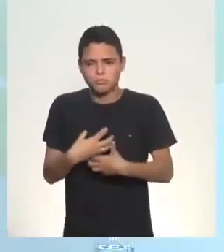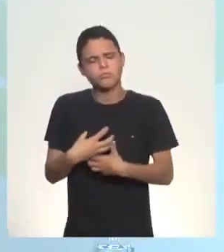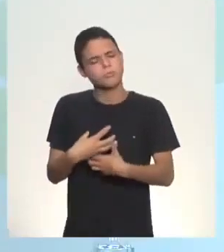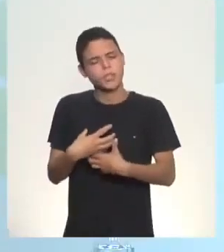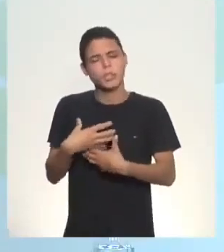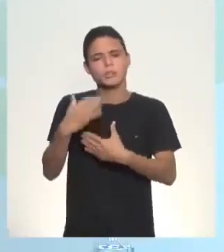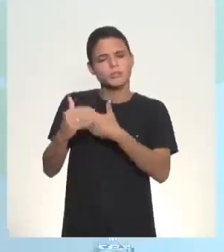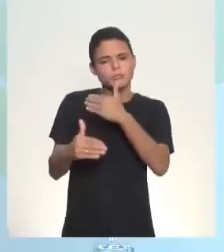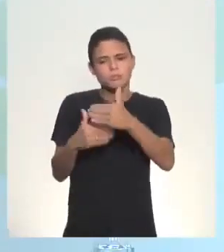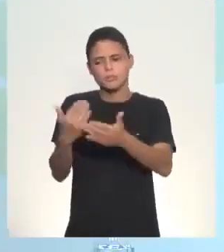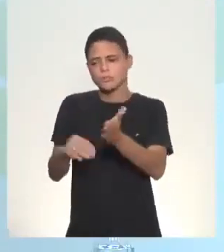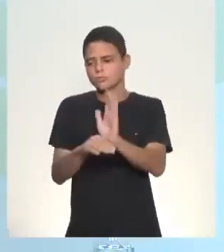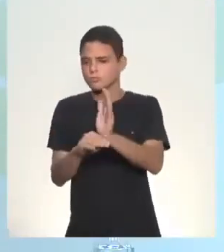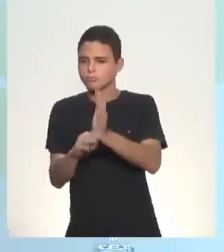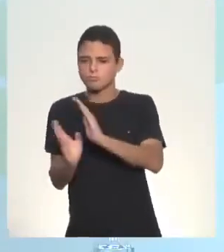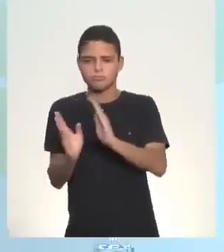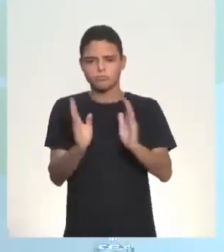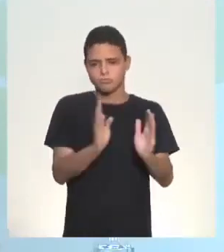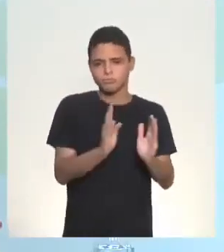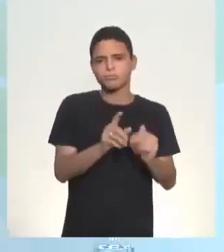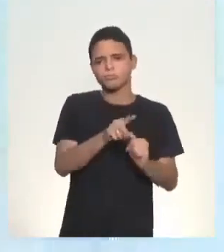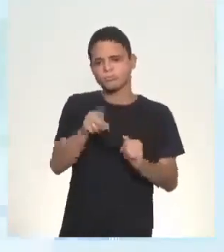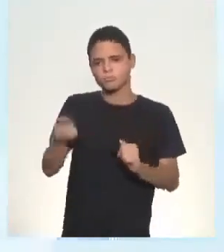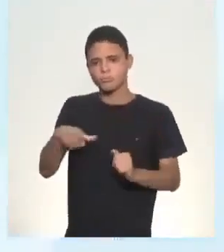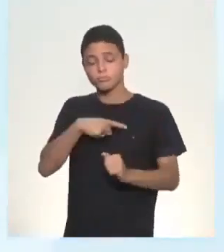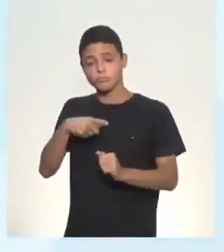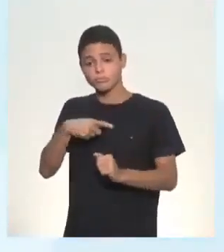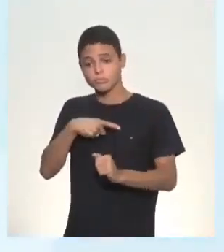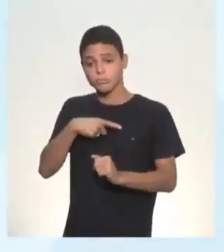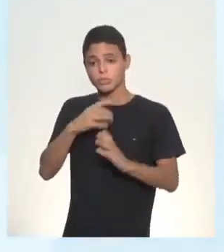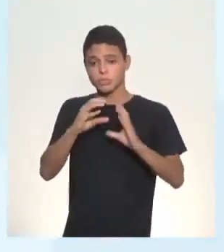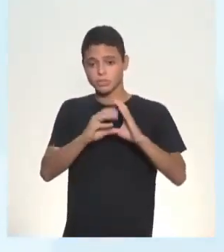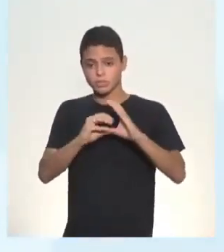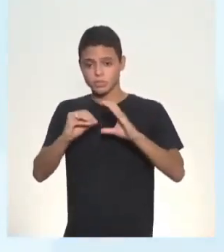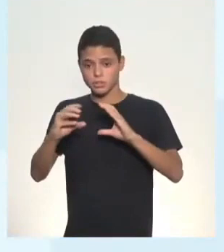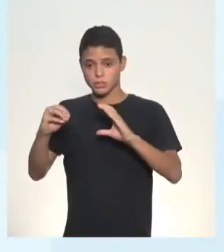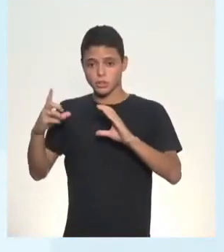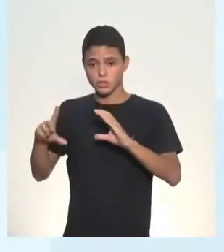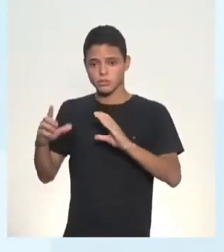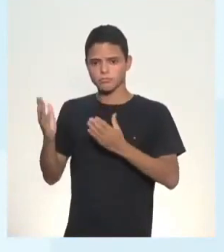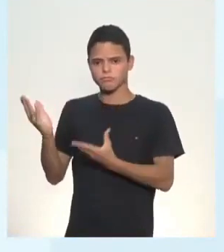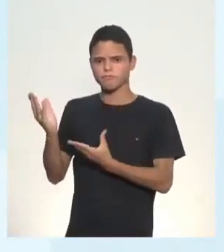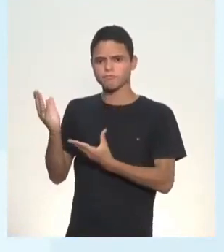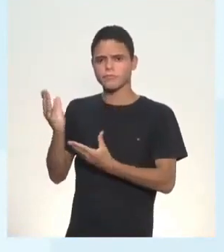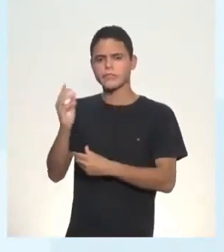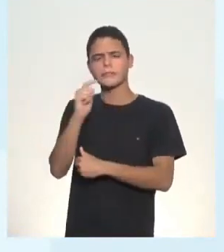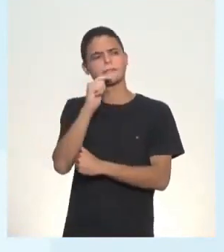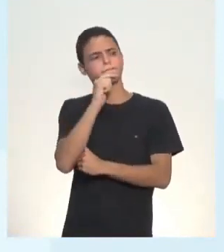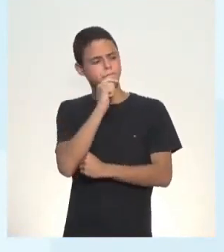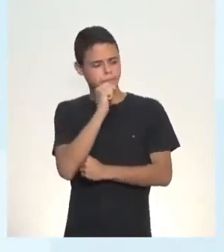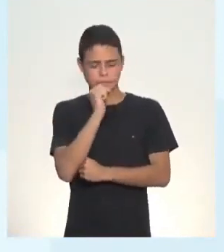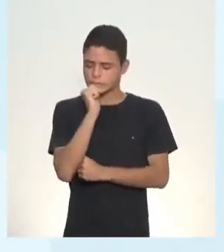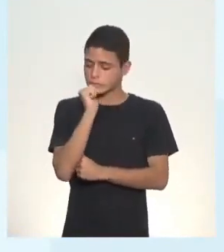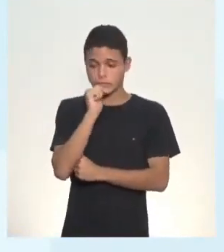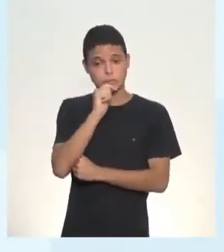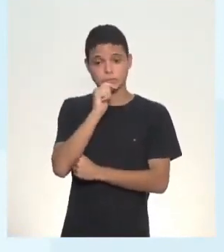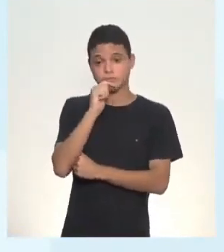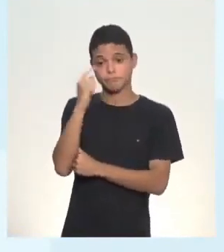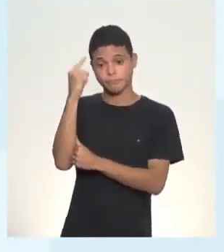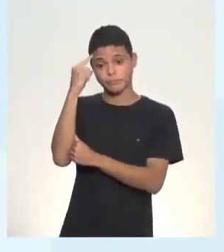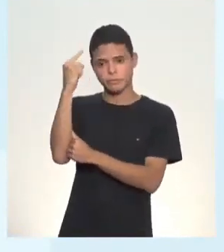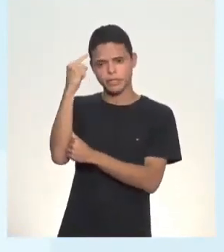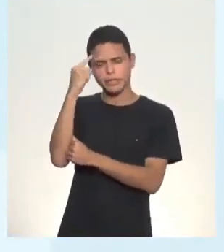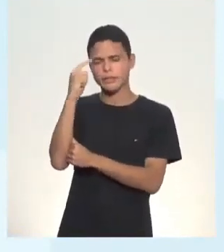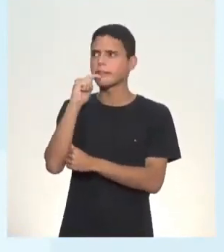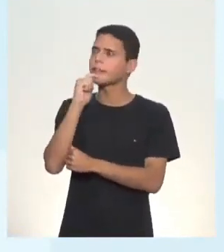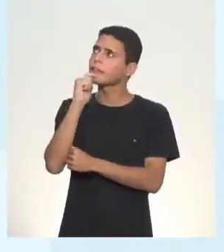a encenação. Então, vocês têm até esse outro aí também, acho que eu também relaciono com que tem, ele tá tipo assim, o que eu faço, né? O que eu faço,